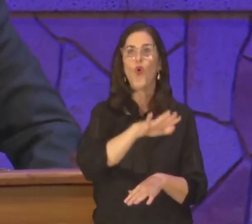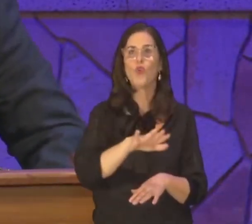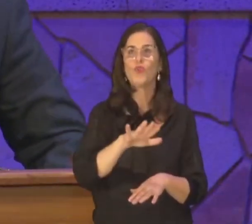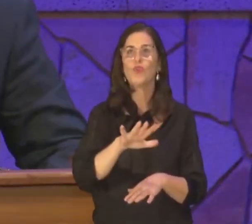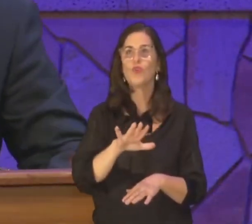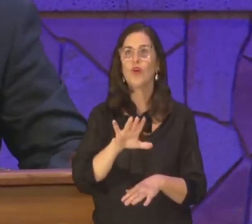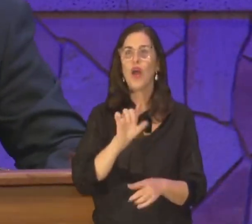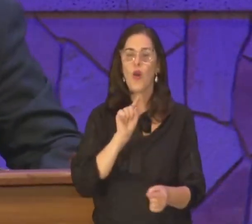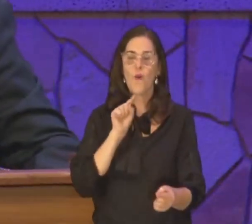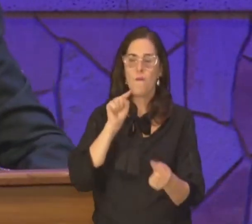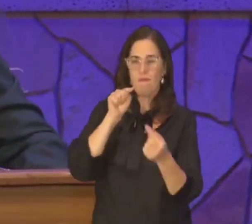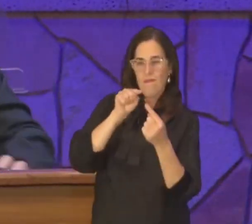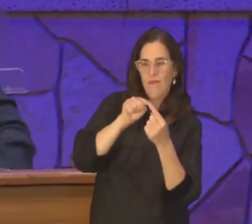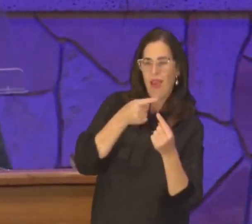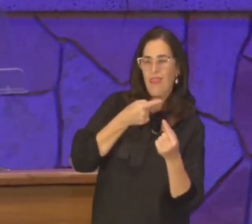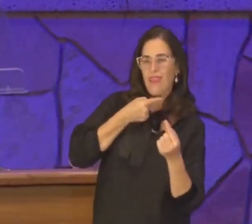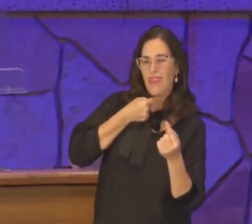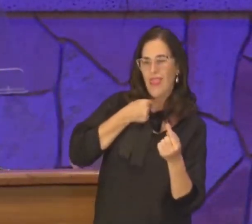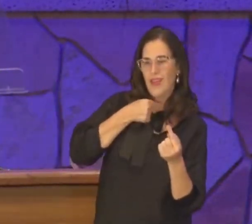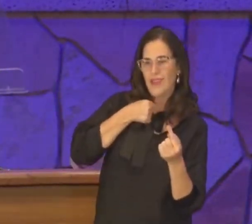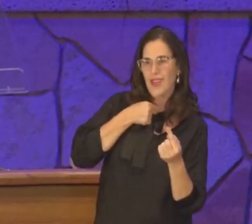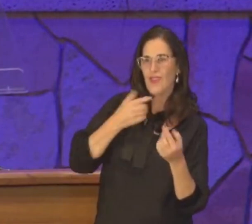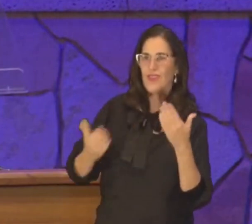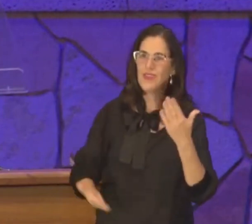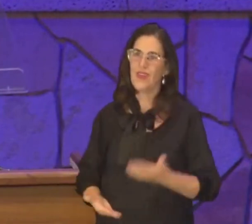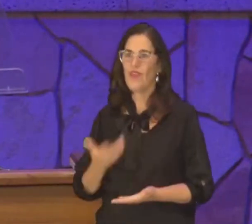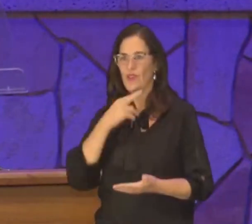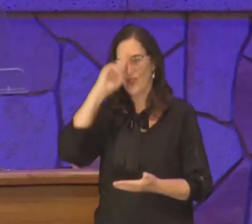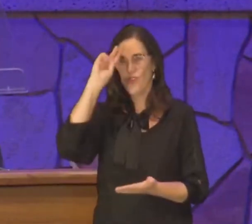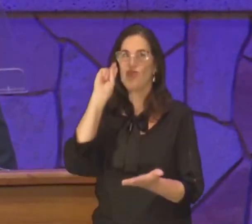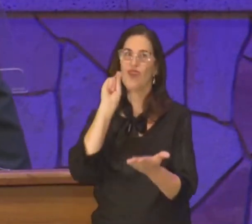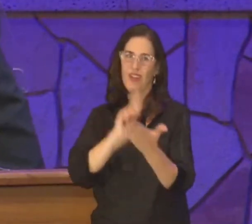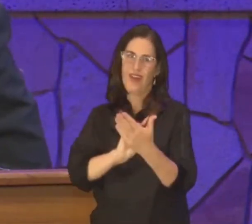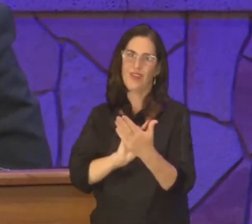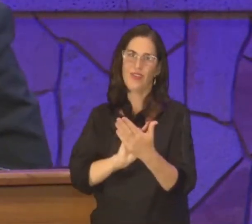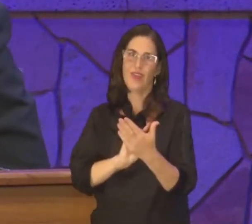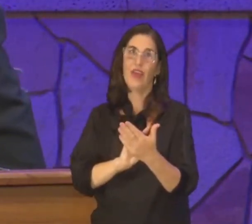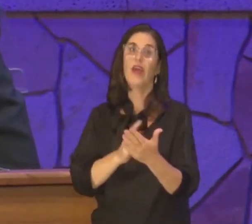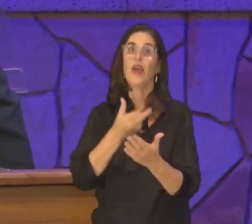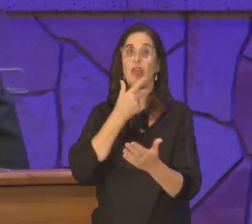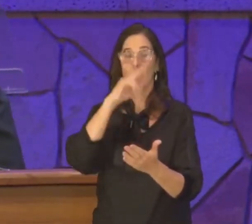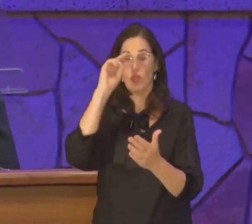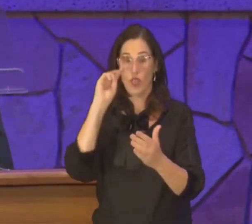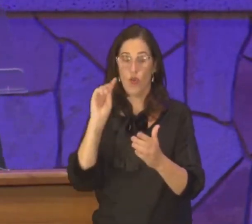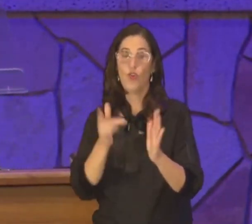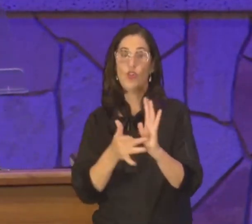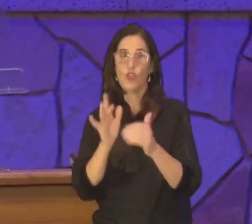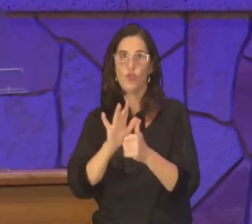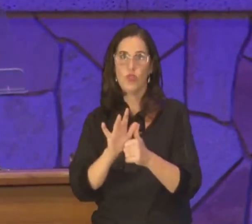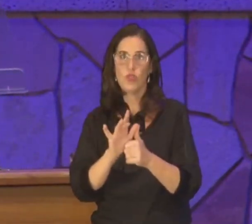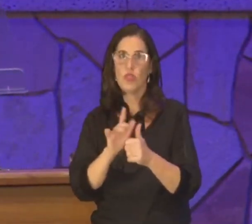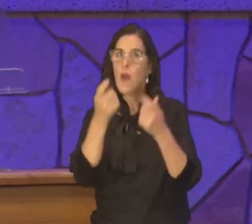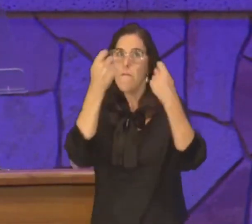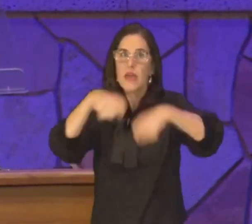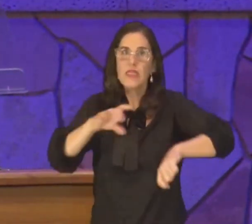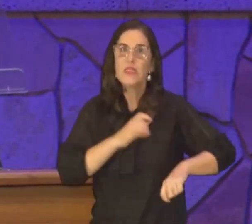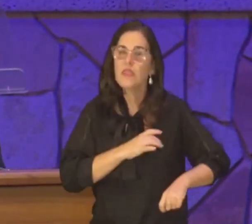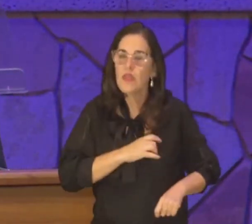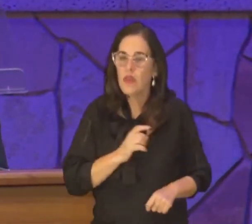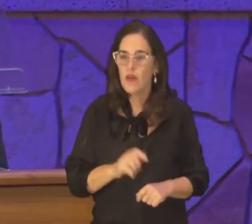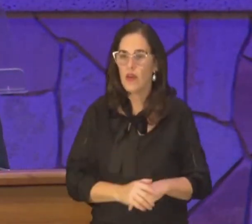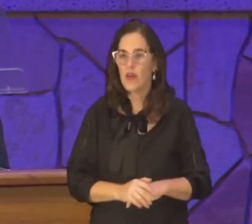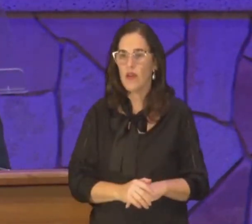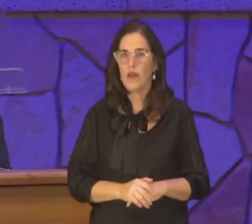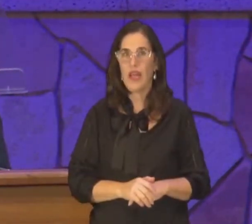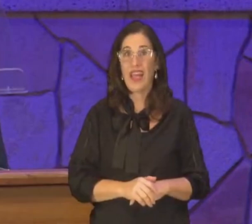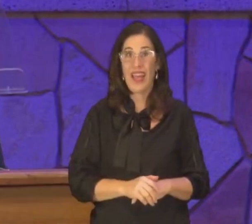mesmo espírito e com o mesmo desejo de servir ao Senhor. E o Senhor Jesus fala, não temas. E deixa-me dizer para você o que significa esses